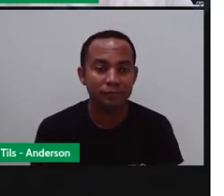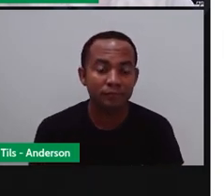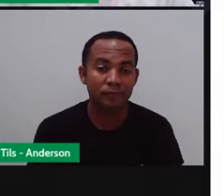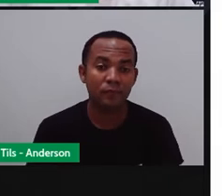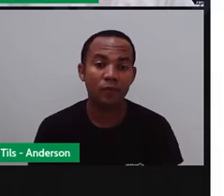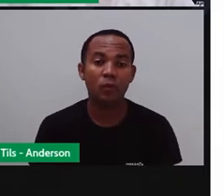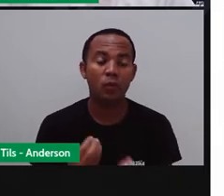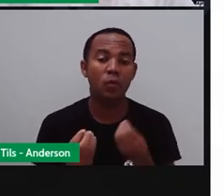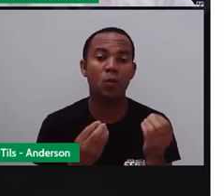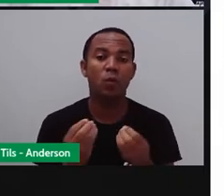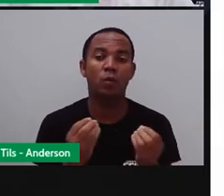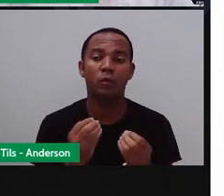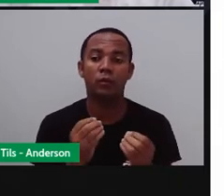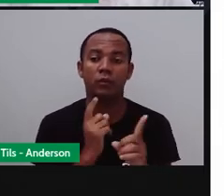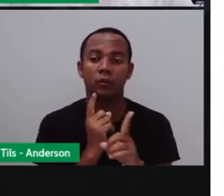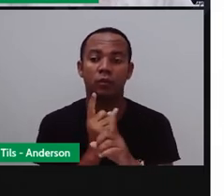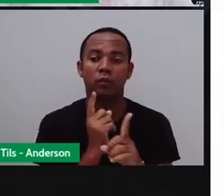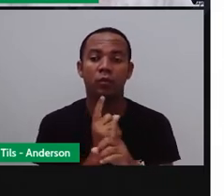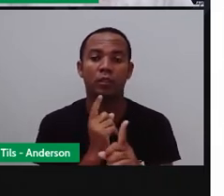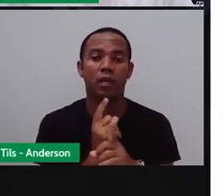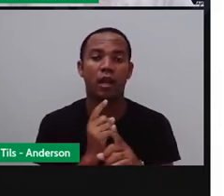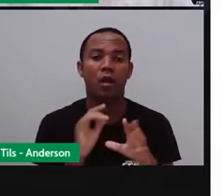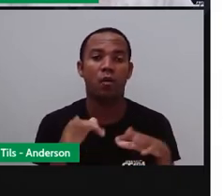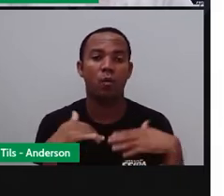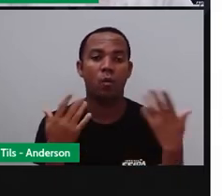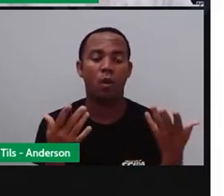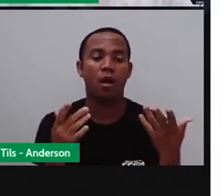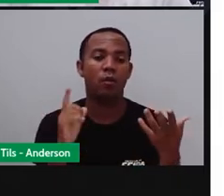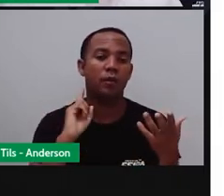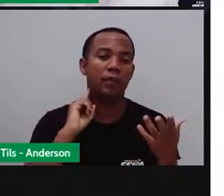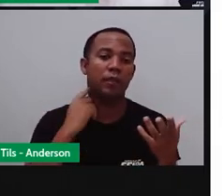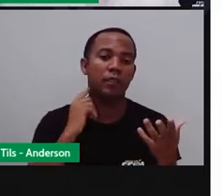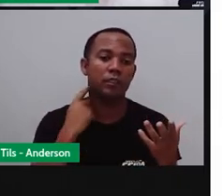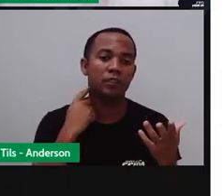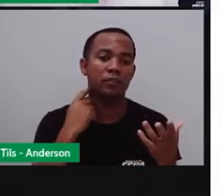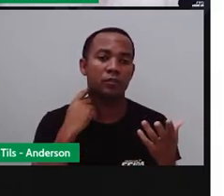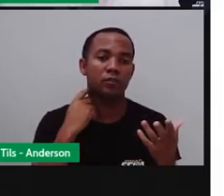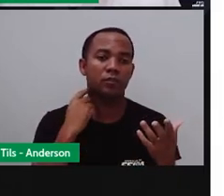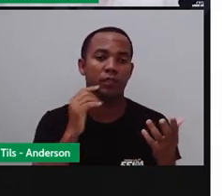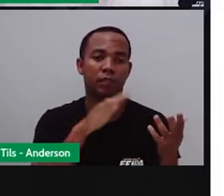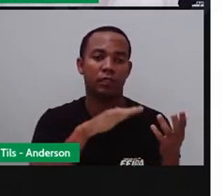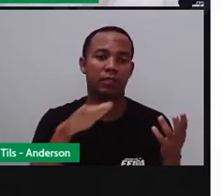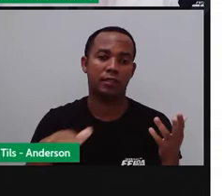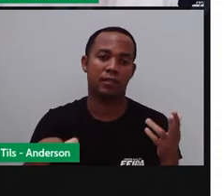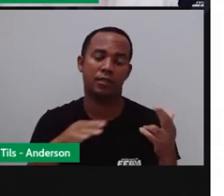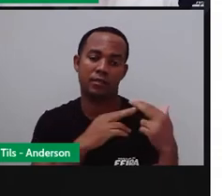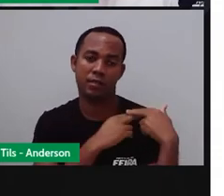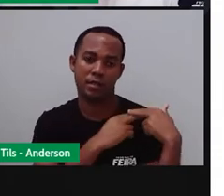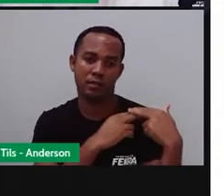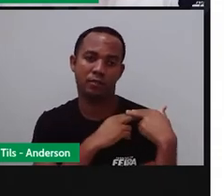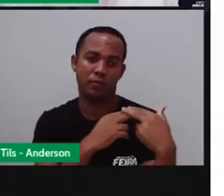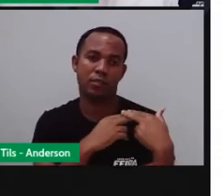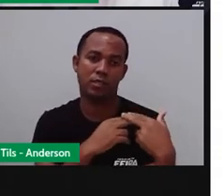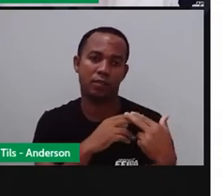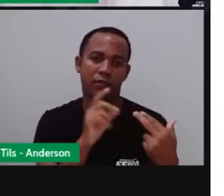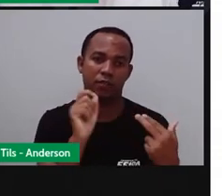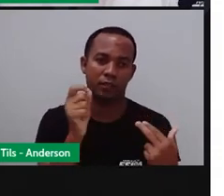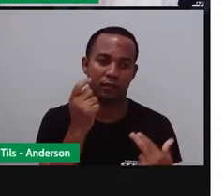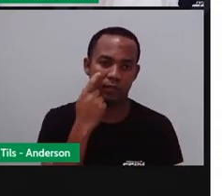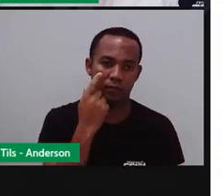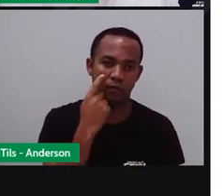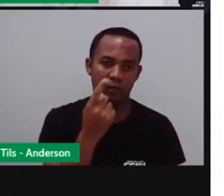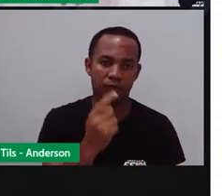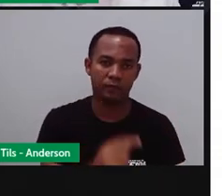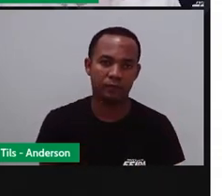Vamos descobrir qual tipo de lixo cada criança ficou responsável. Vamos rimar para encontrar?